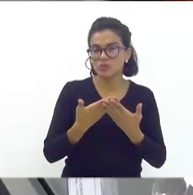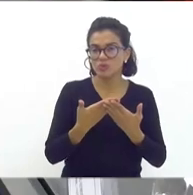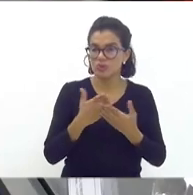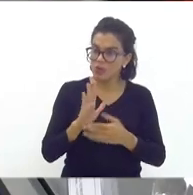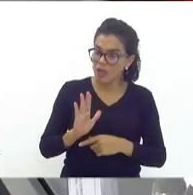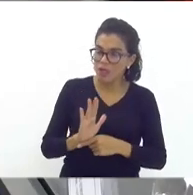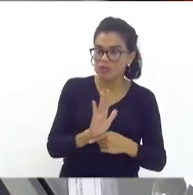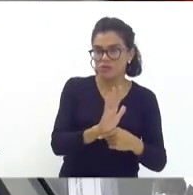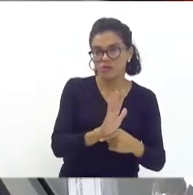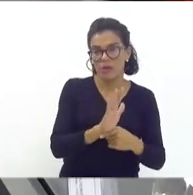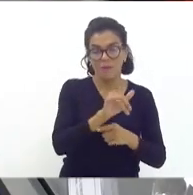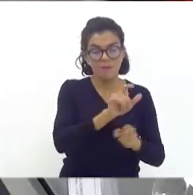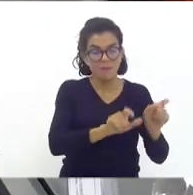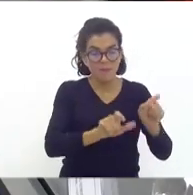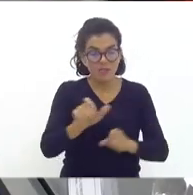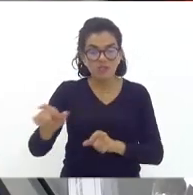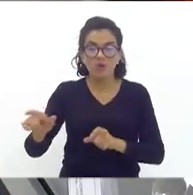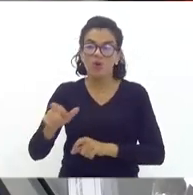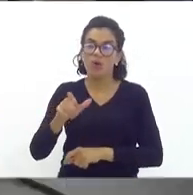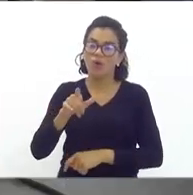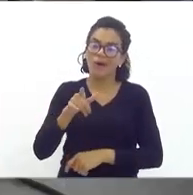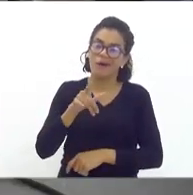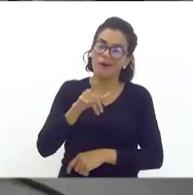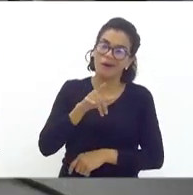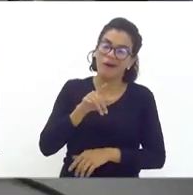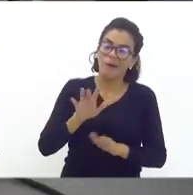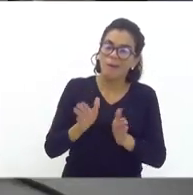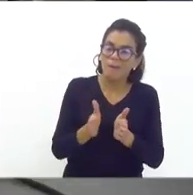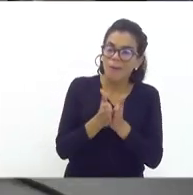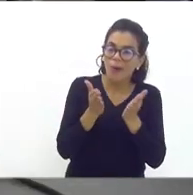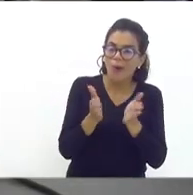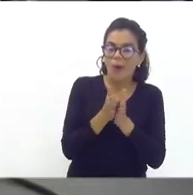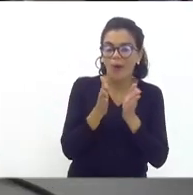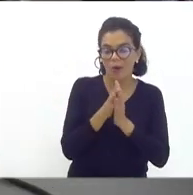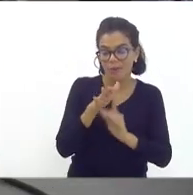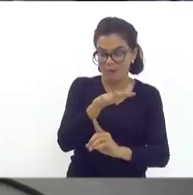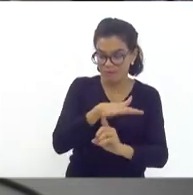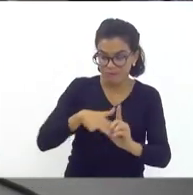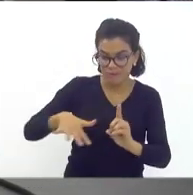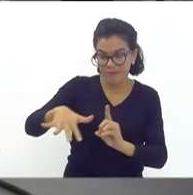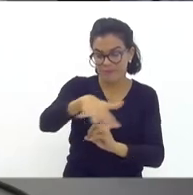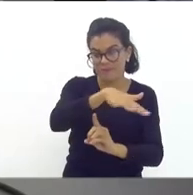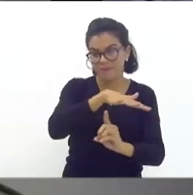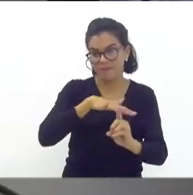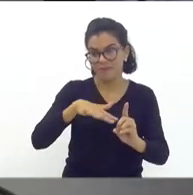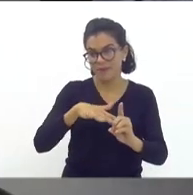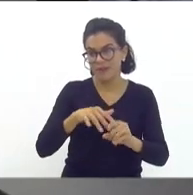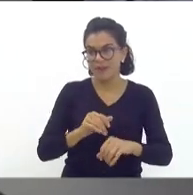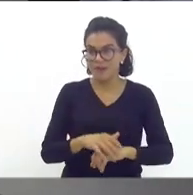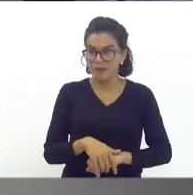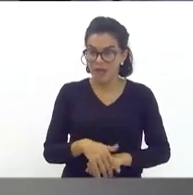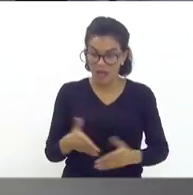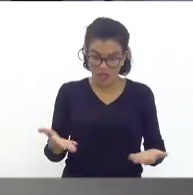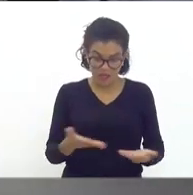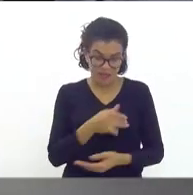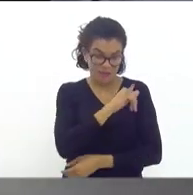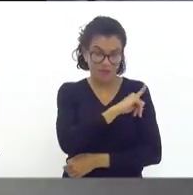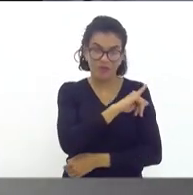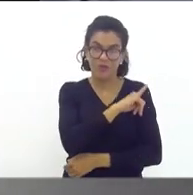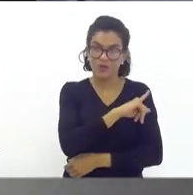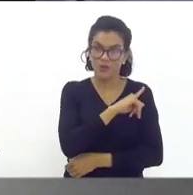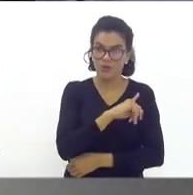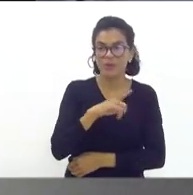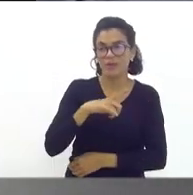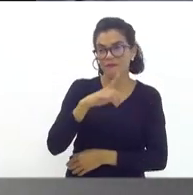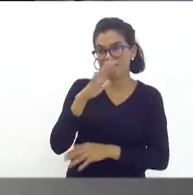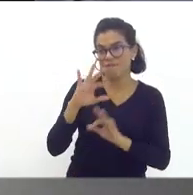ajudar aquelas pessoas de baixa renda da região como nós temos aqui no Rio de Janeiro dele de